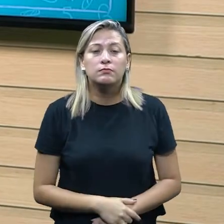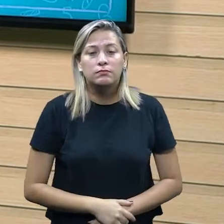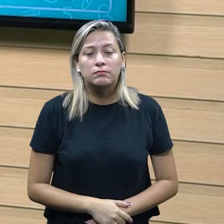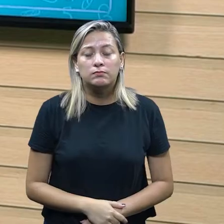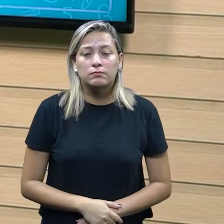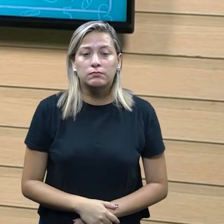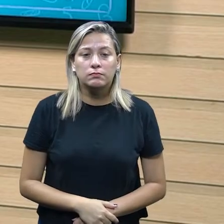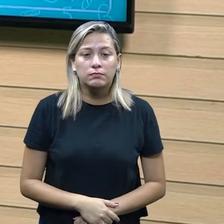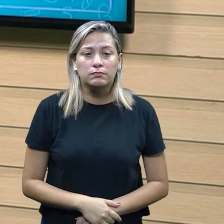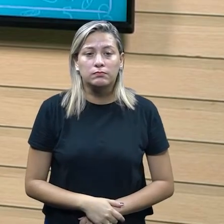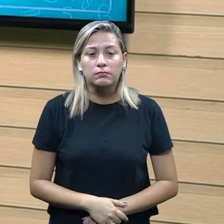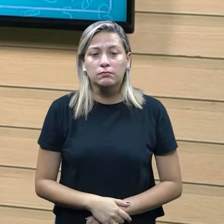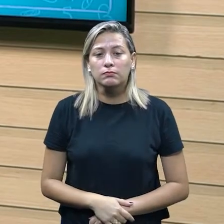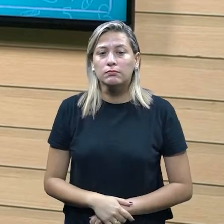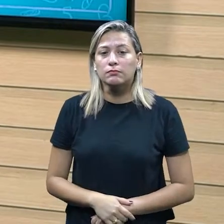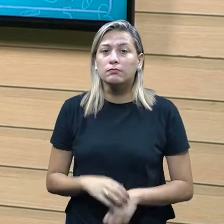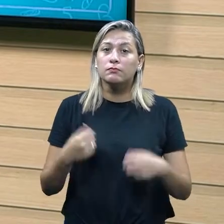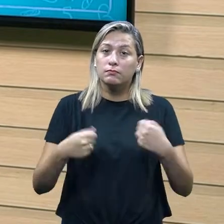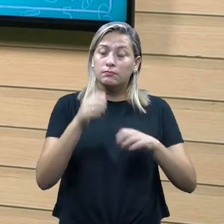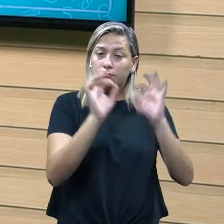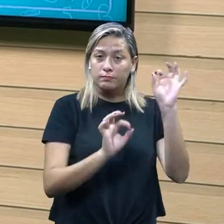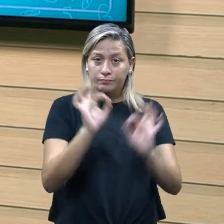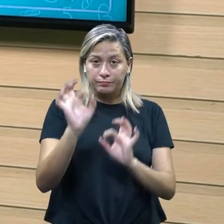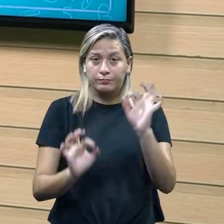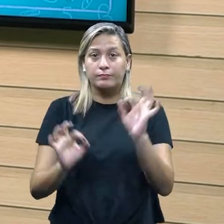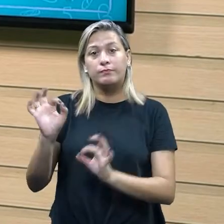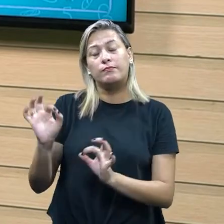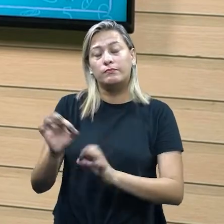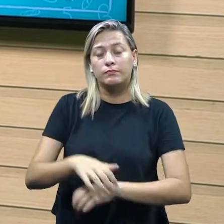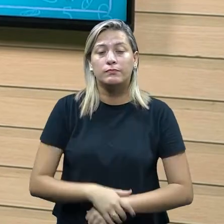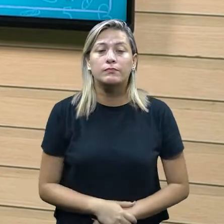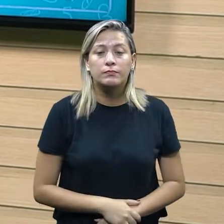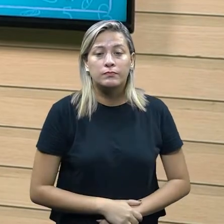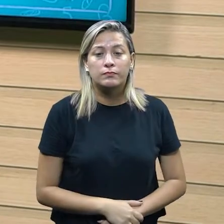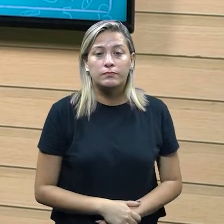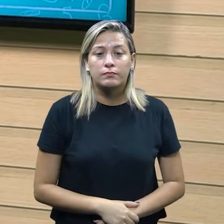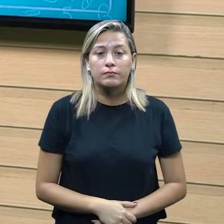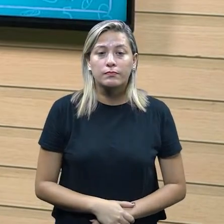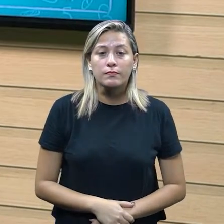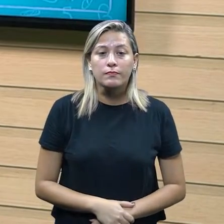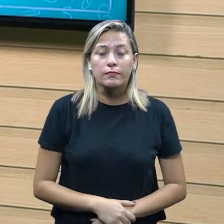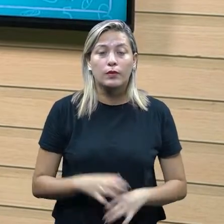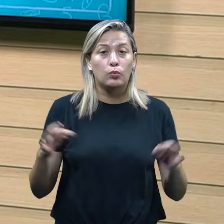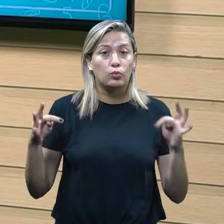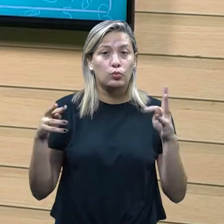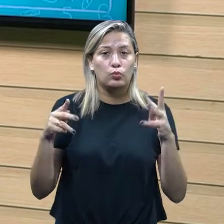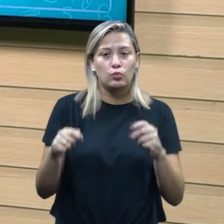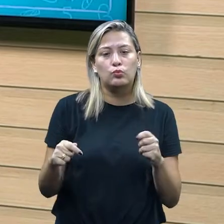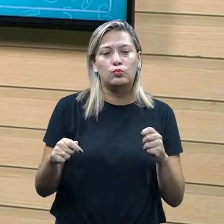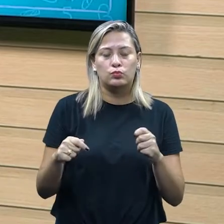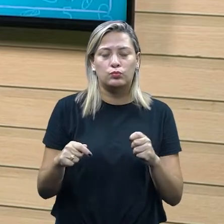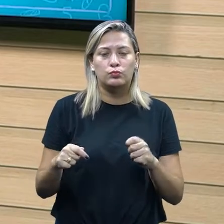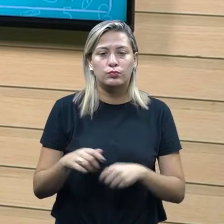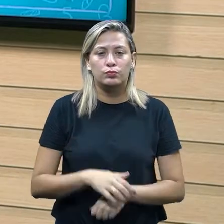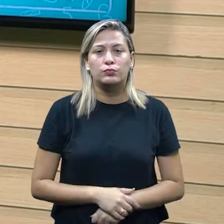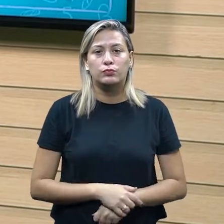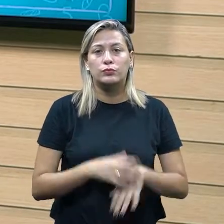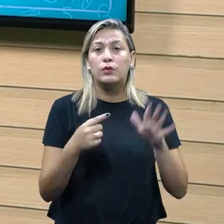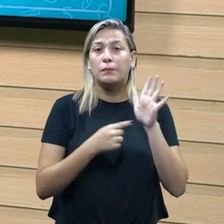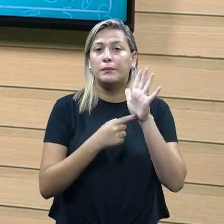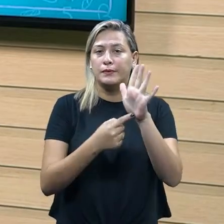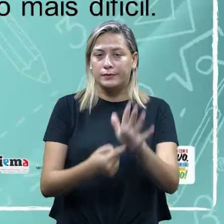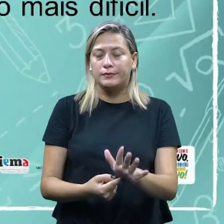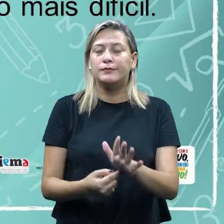rachuradas que devem ter um tipo de acabamento diferente. Tudo isso a gente consegue expor através dos